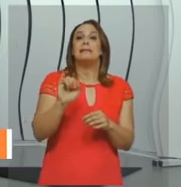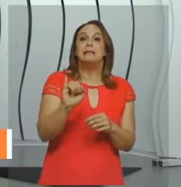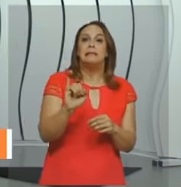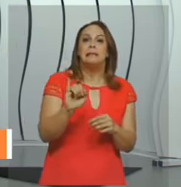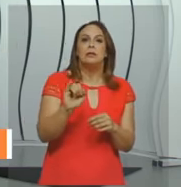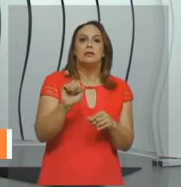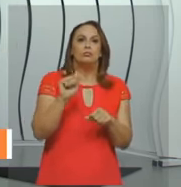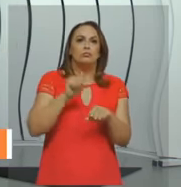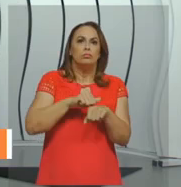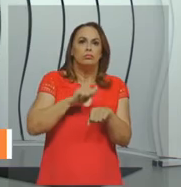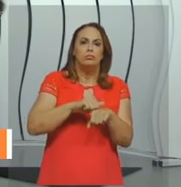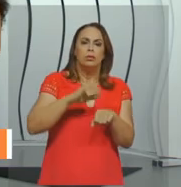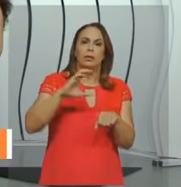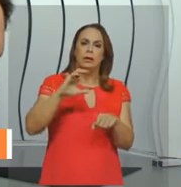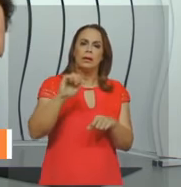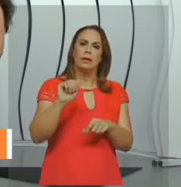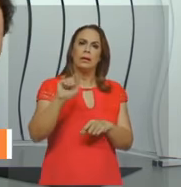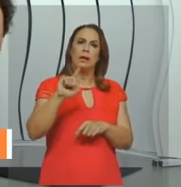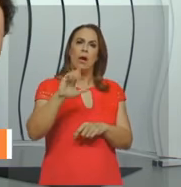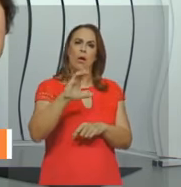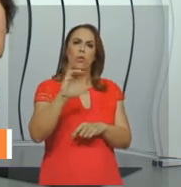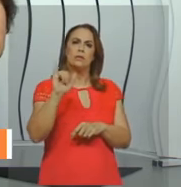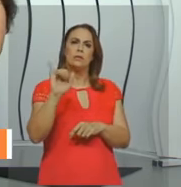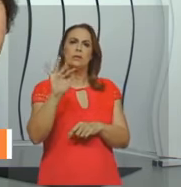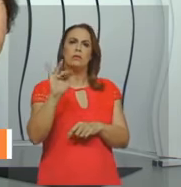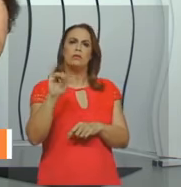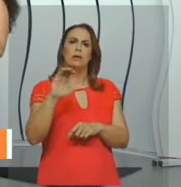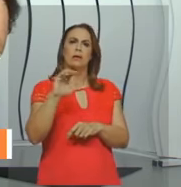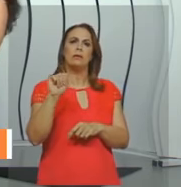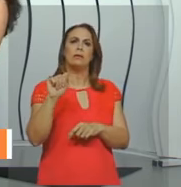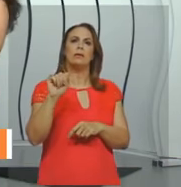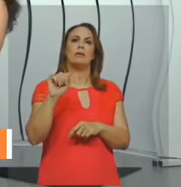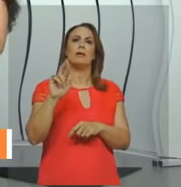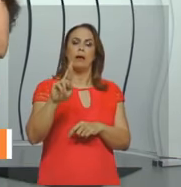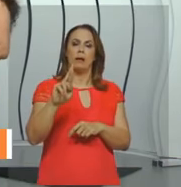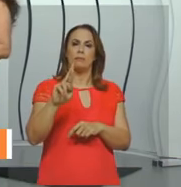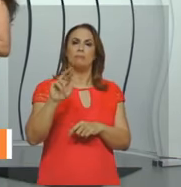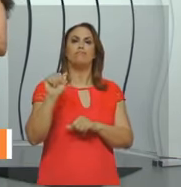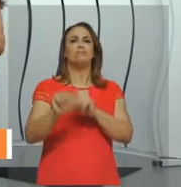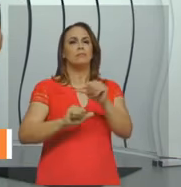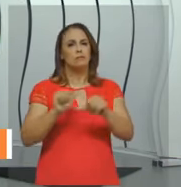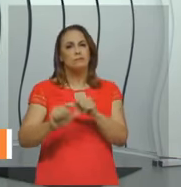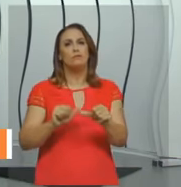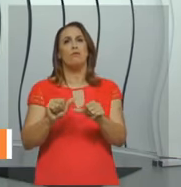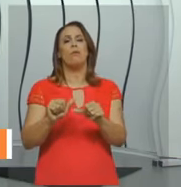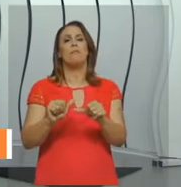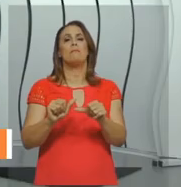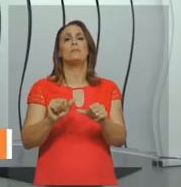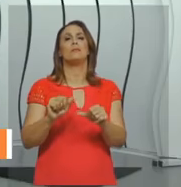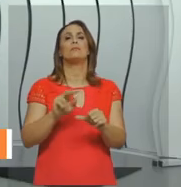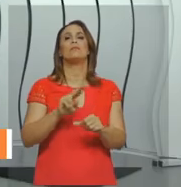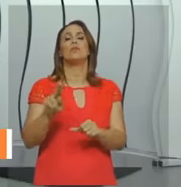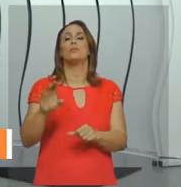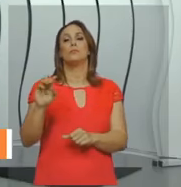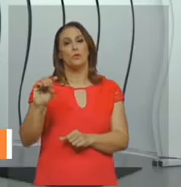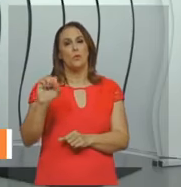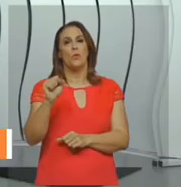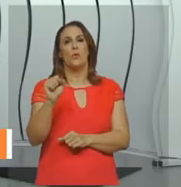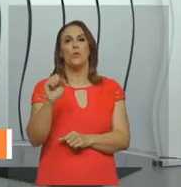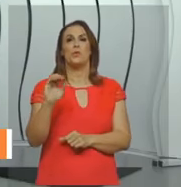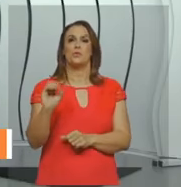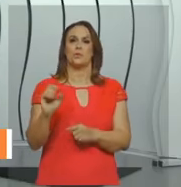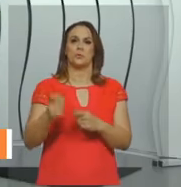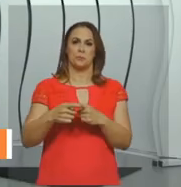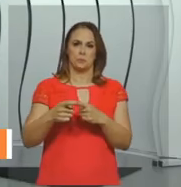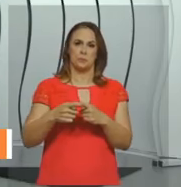um canal, né? Nesse canal você vai encontrar a medula e também nós temos outros canais, né? Que